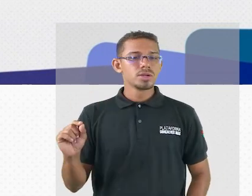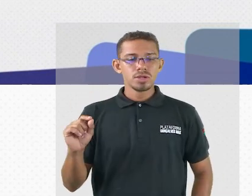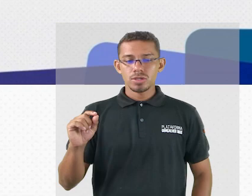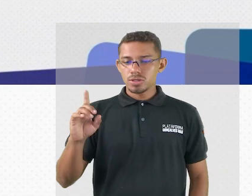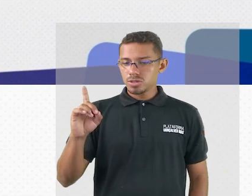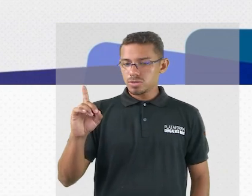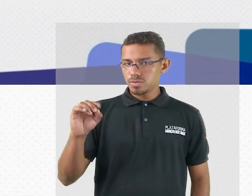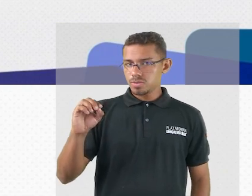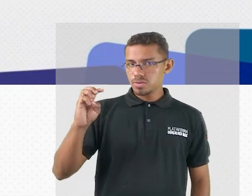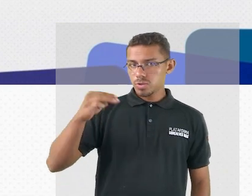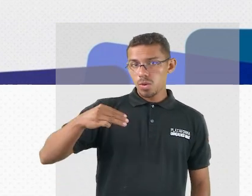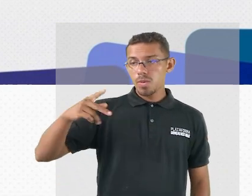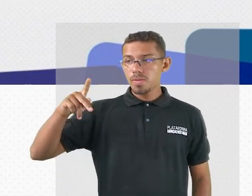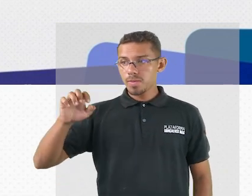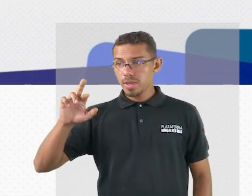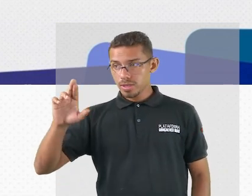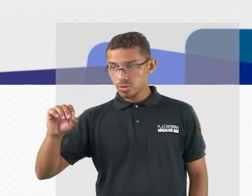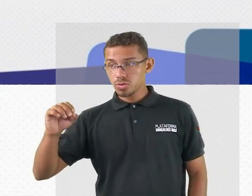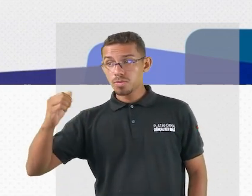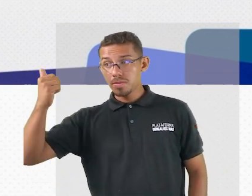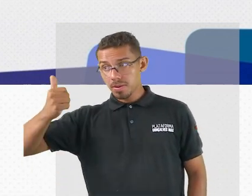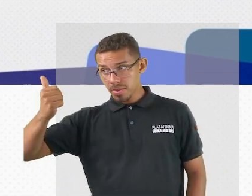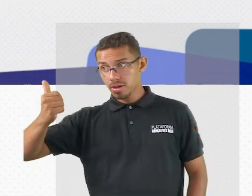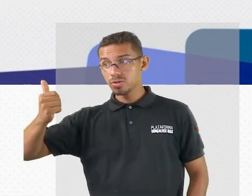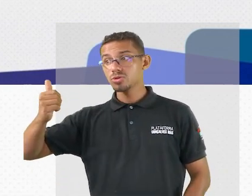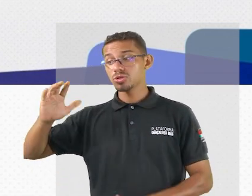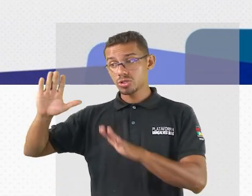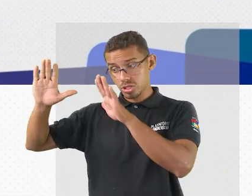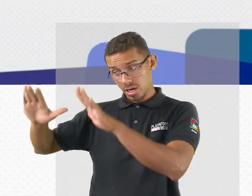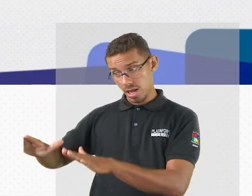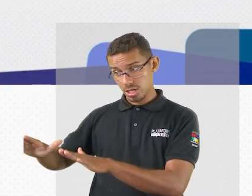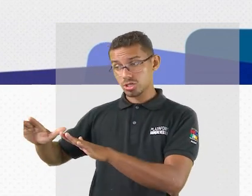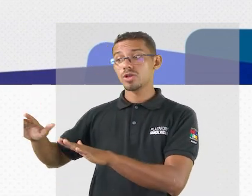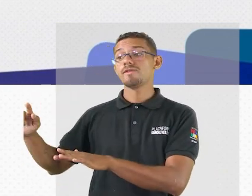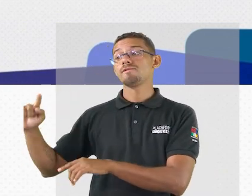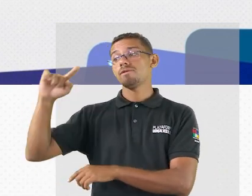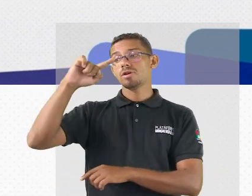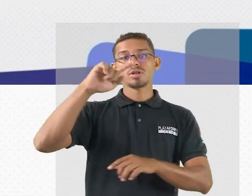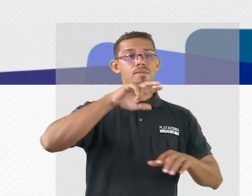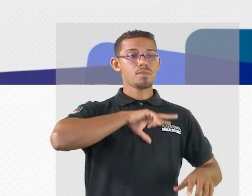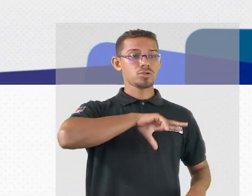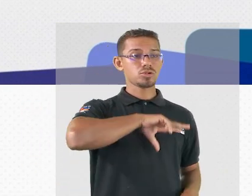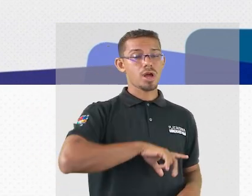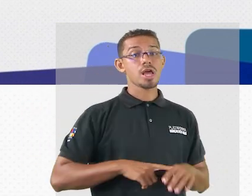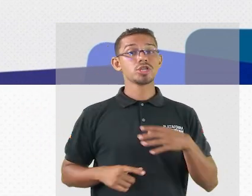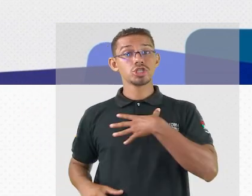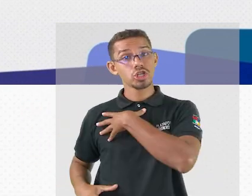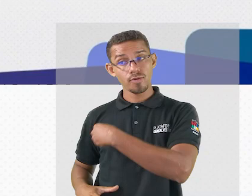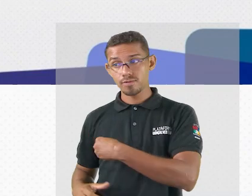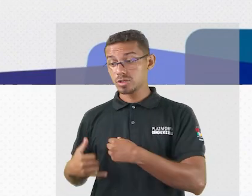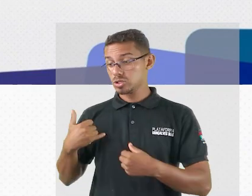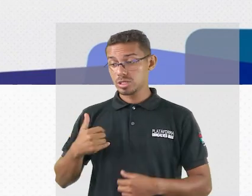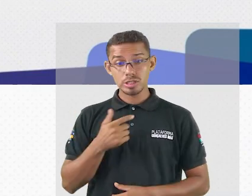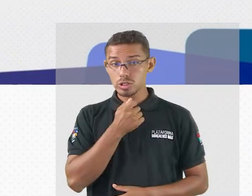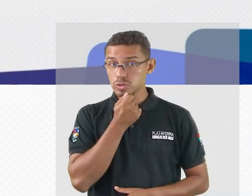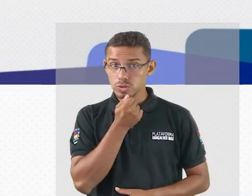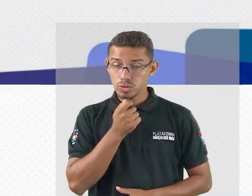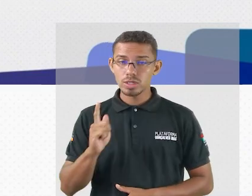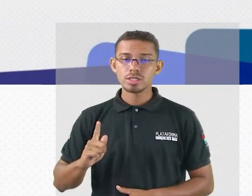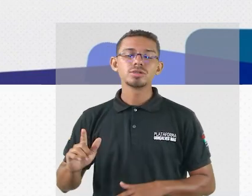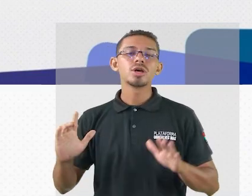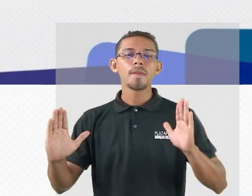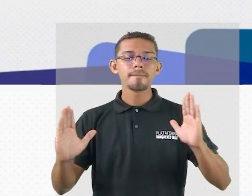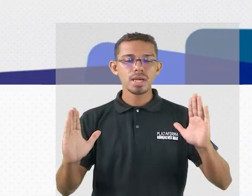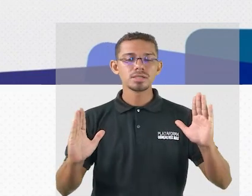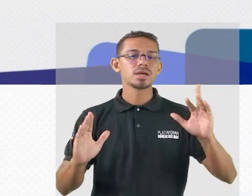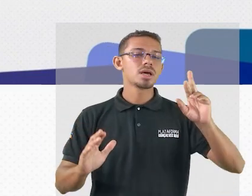Pedro I abdica do trono em favor do seu filho, que era menor de idade, que não podia assumir. Então você tem ali um período de regências, né,